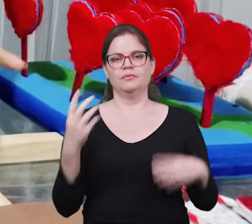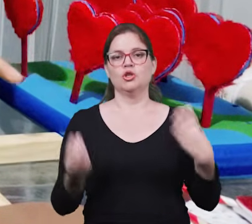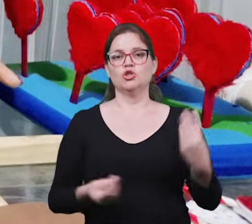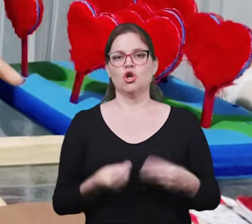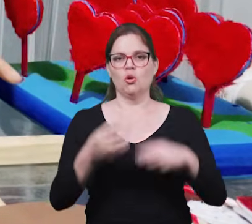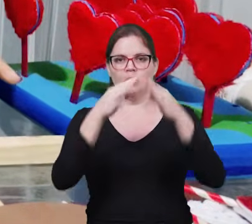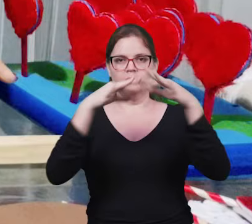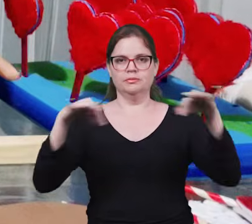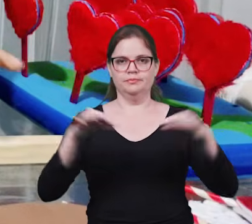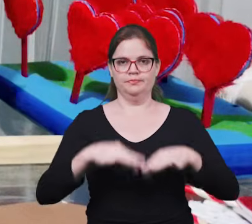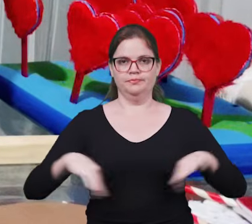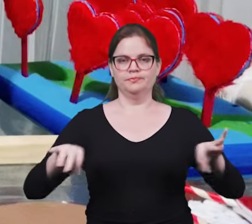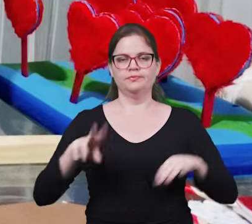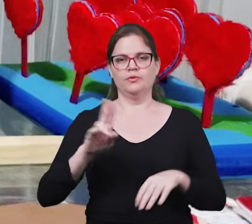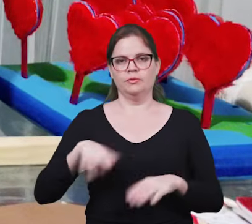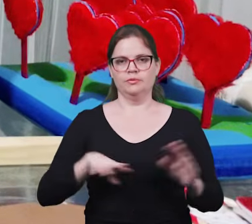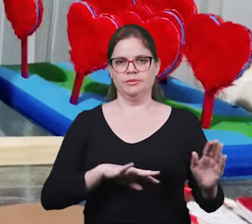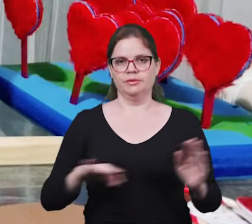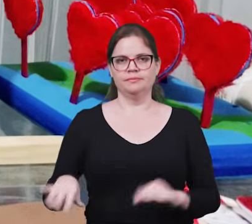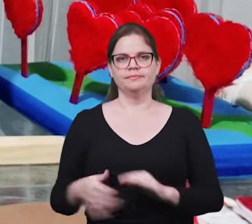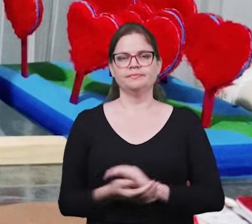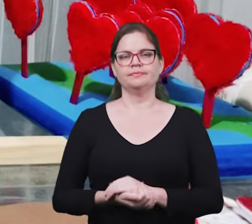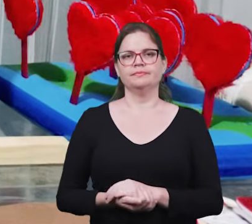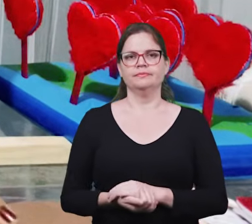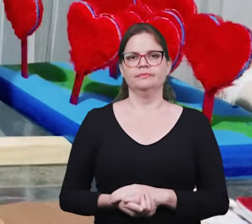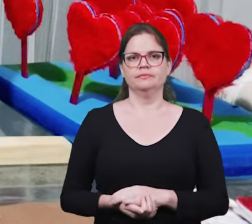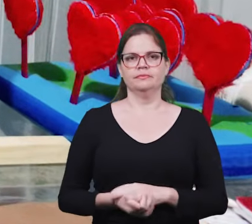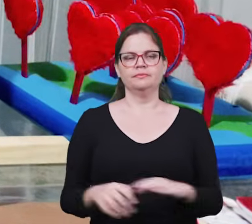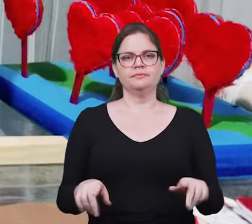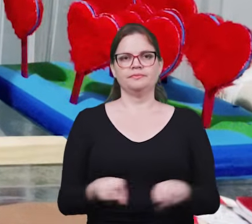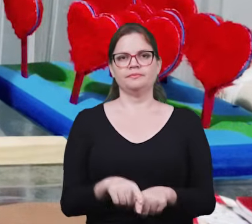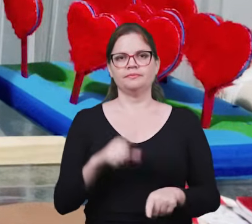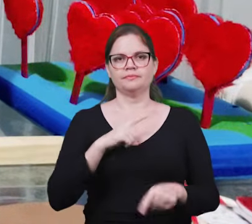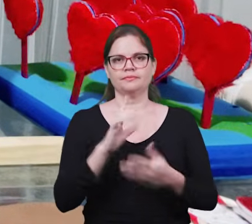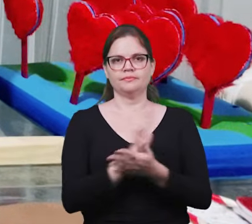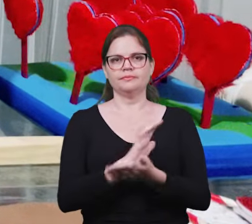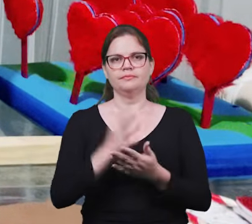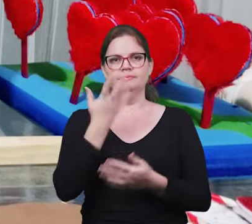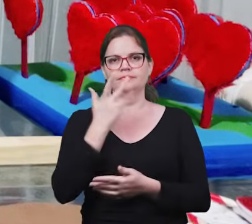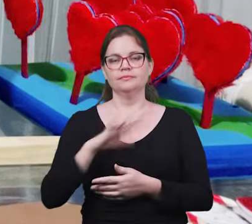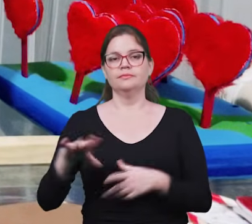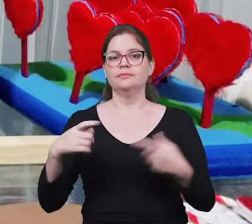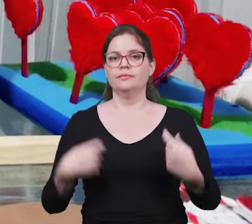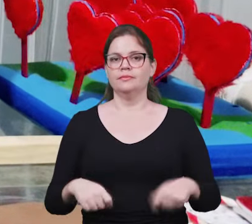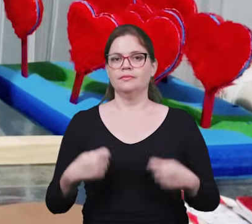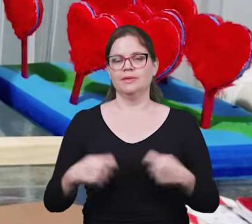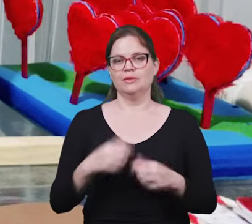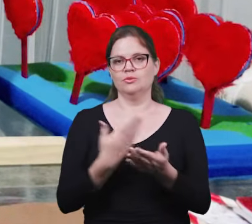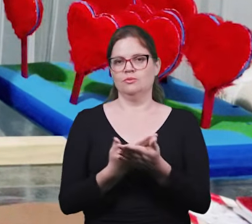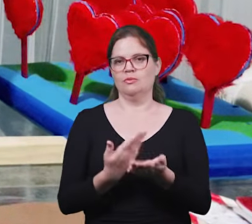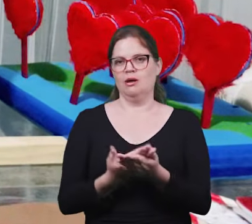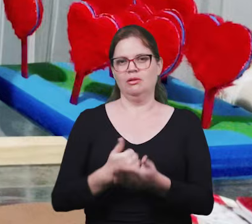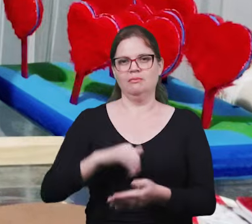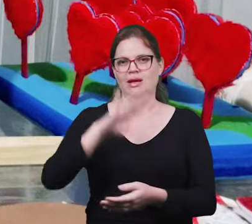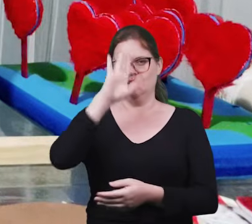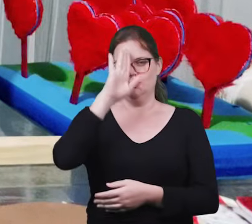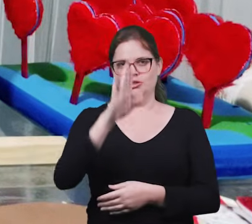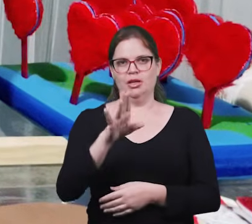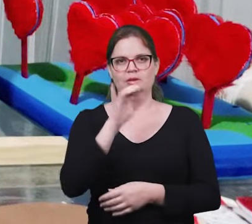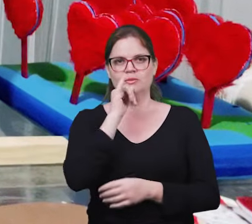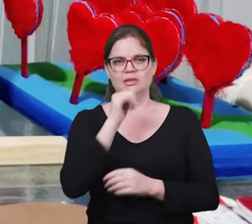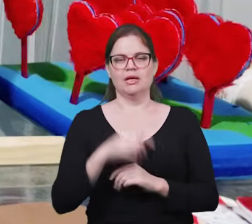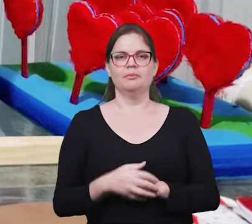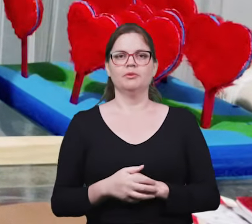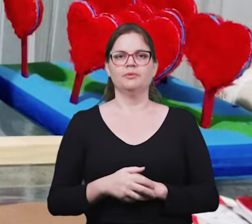varalzinho aqui durante a aula. Para crianças também, que precisam de uma aula mais direta, eu vou dar um exemplo. Quando